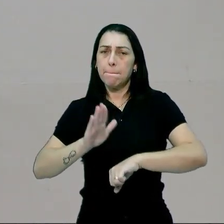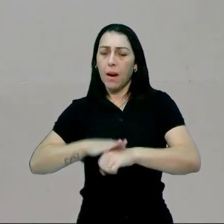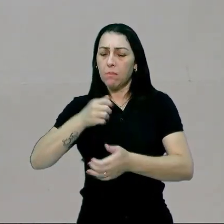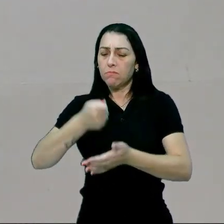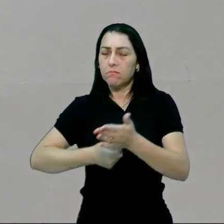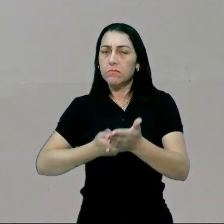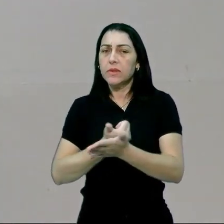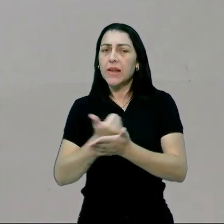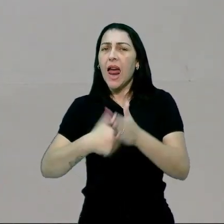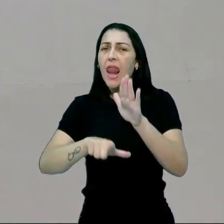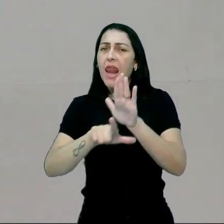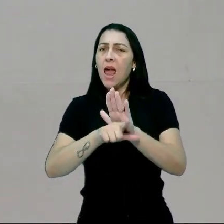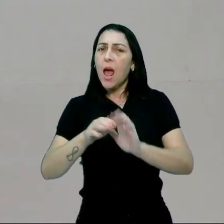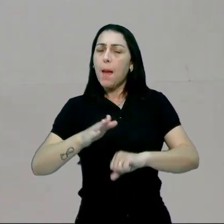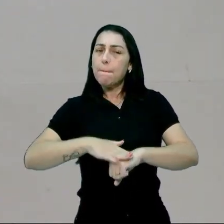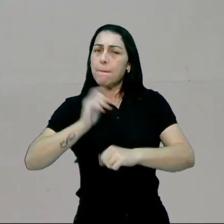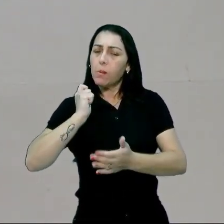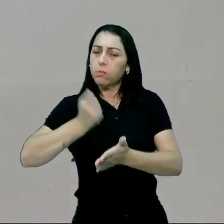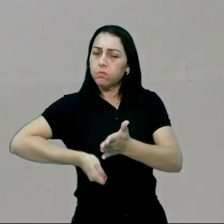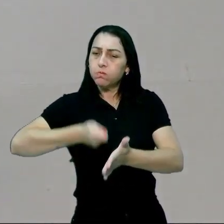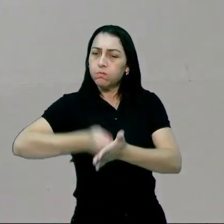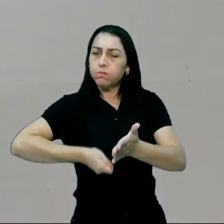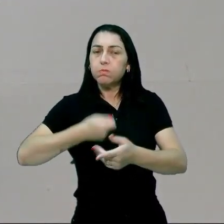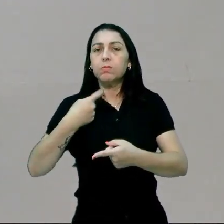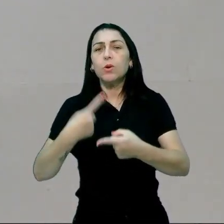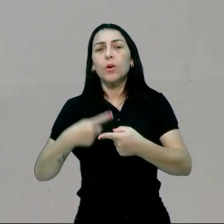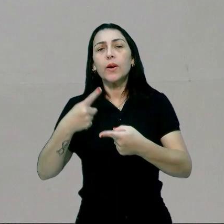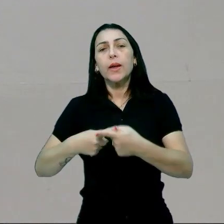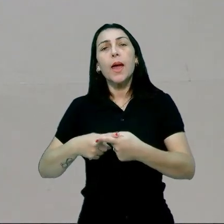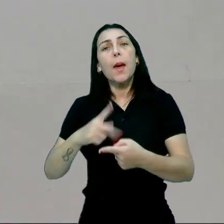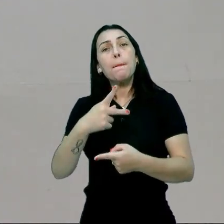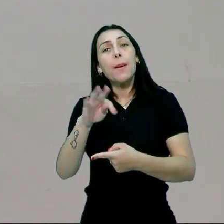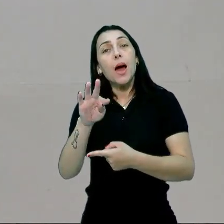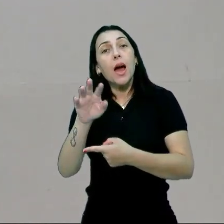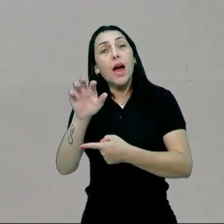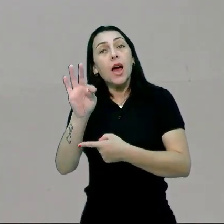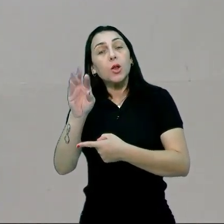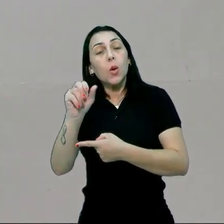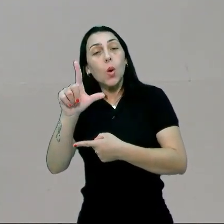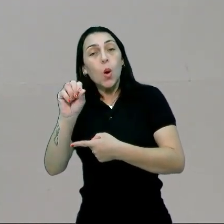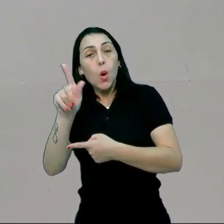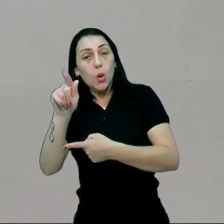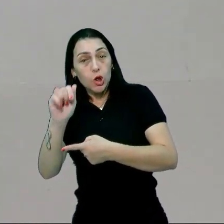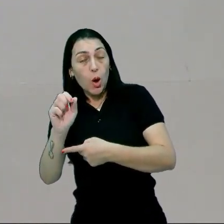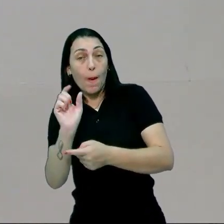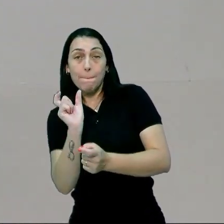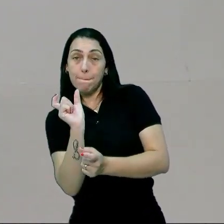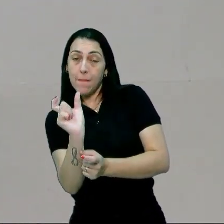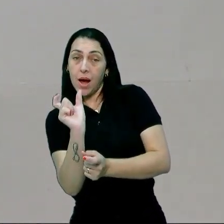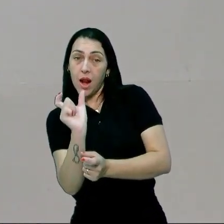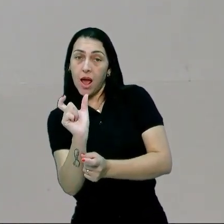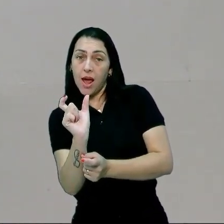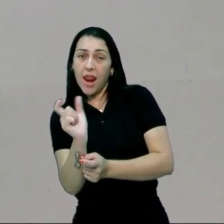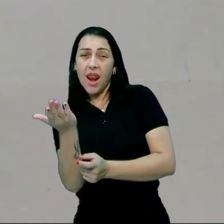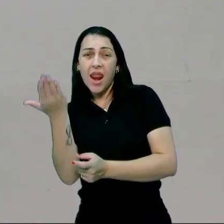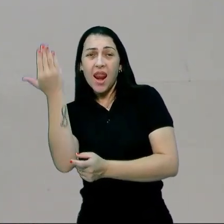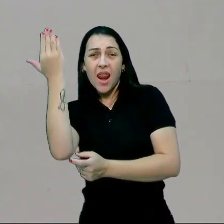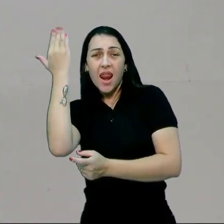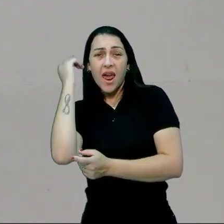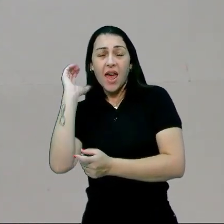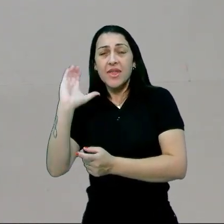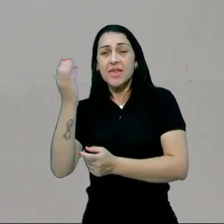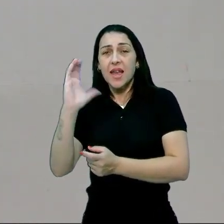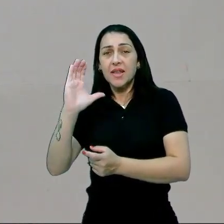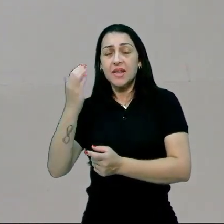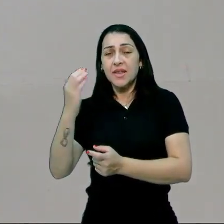polícia, leis mais rigorosas, porque patologia é uma palavra que vem de lá das ciências